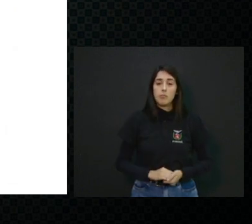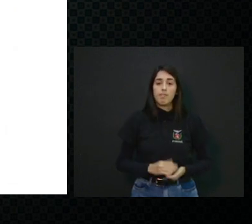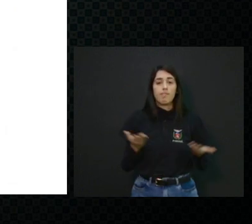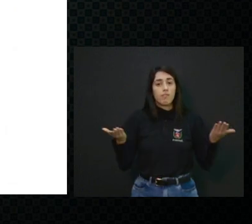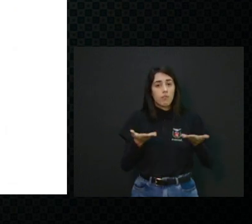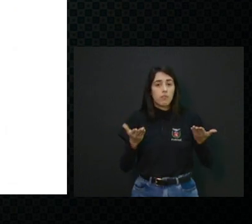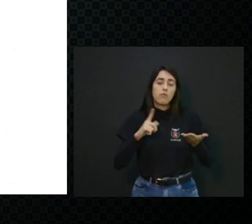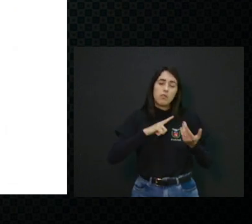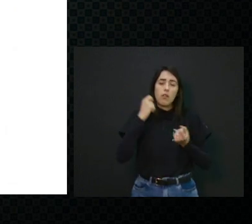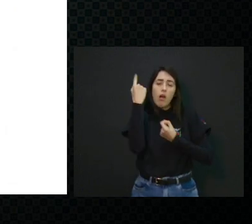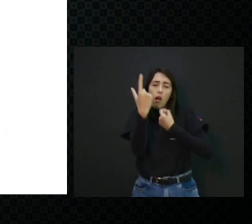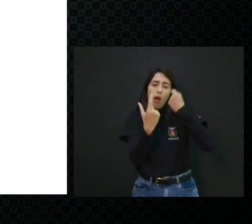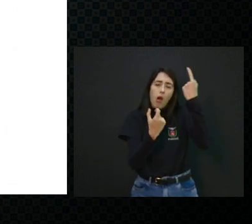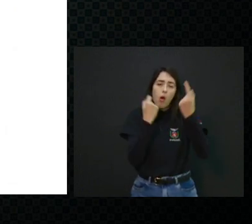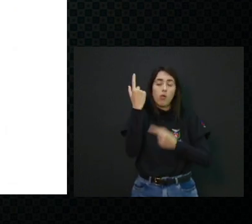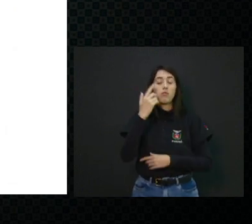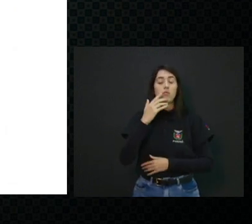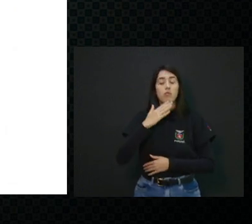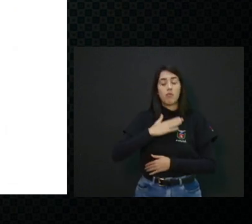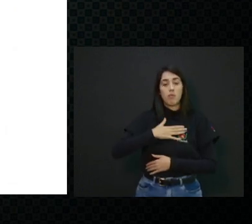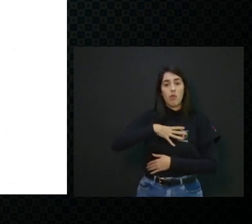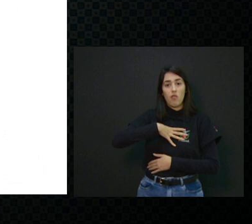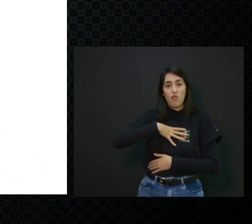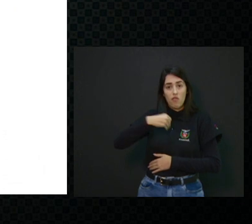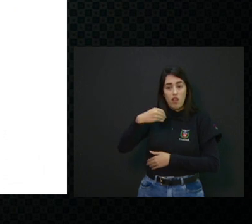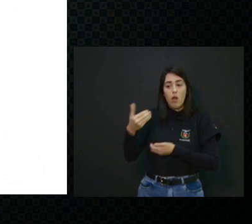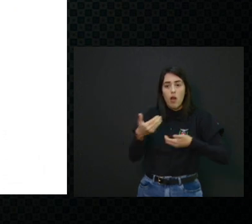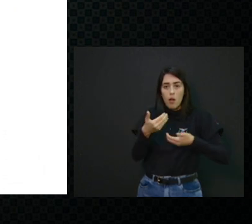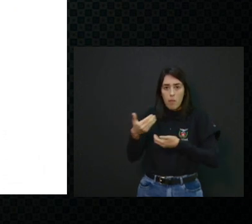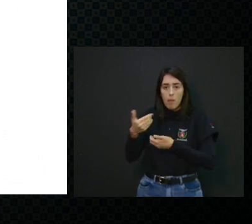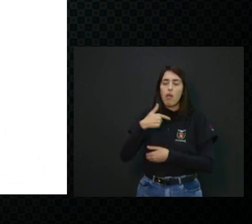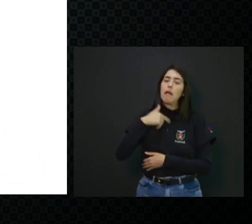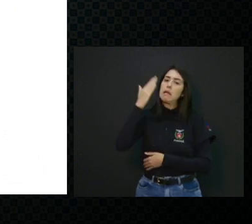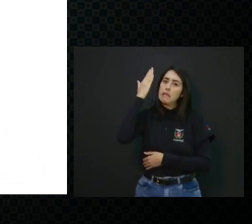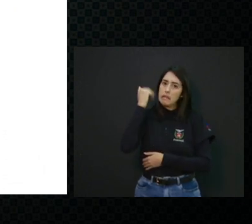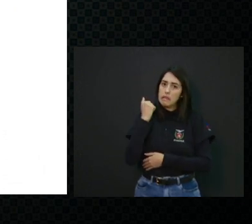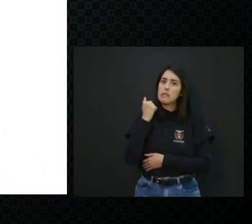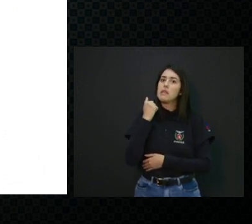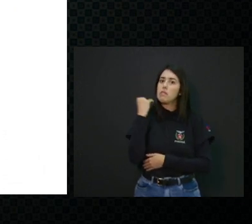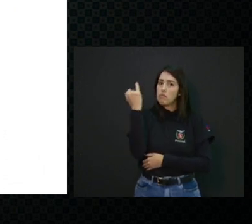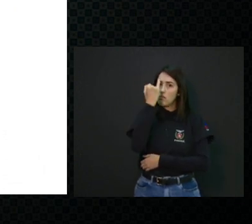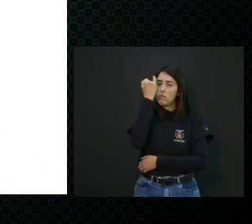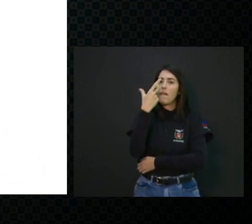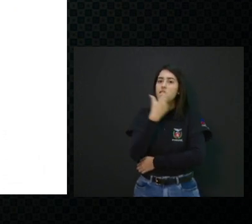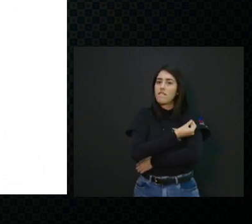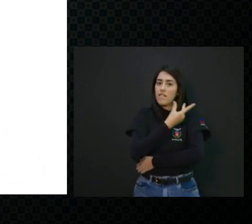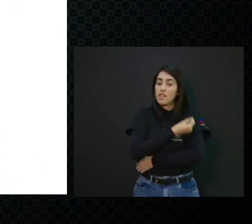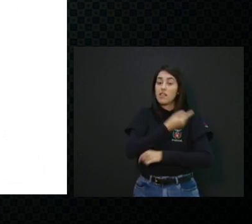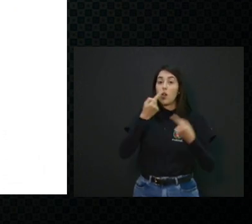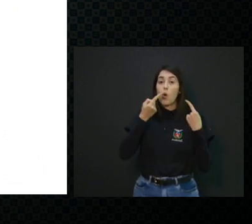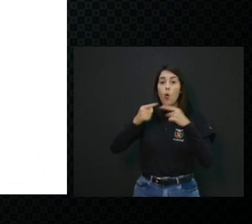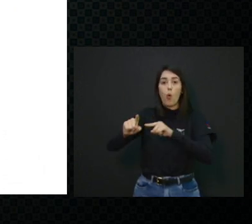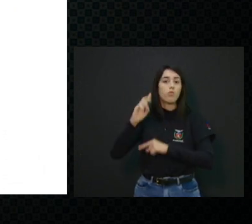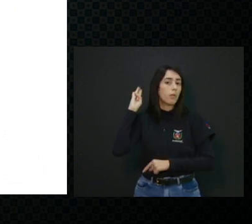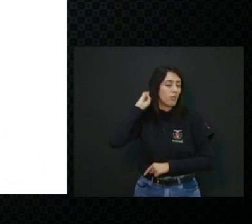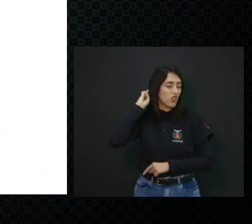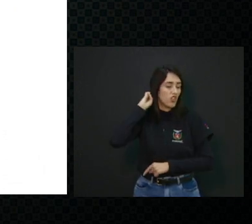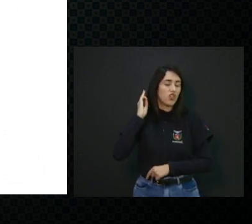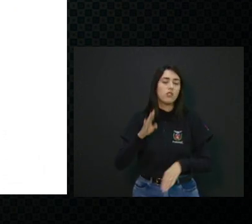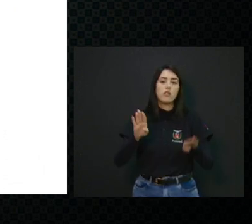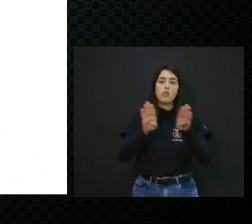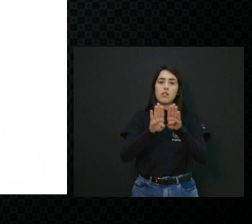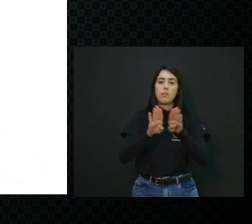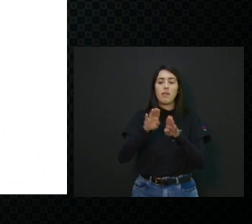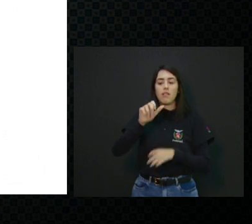pontualmente, né, eu sou mãe de bebê, sei, as vacinas, né, contra a meningite. Nós temos o